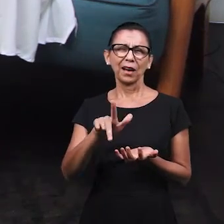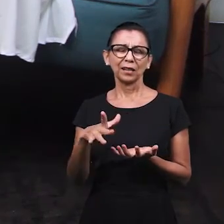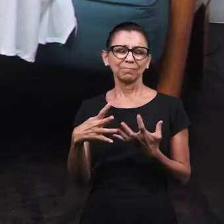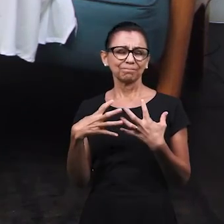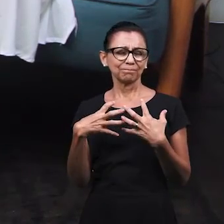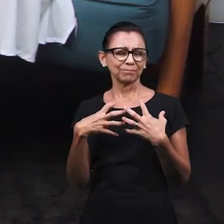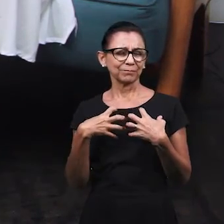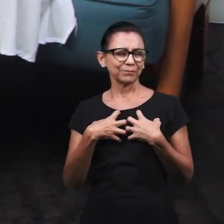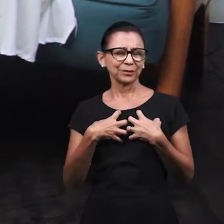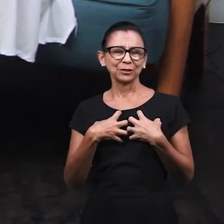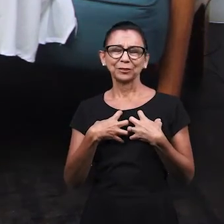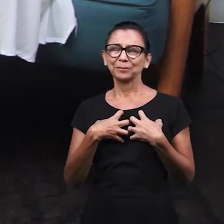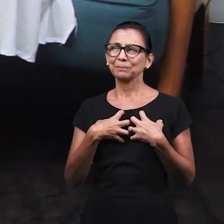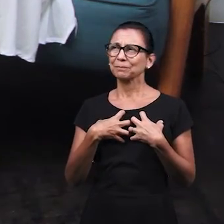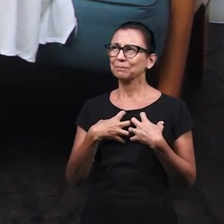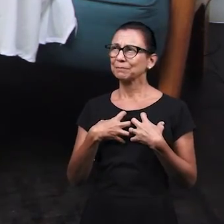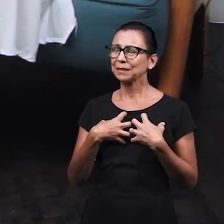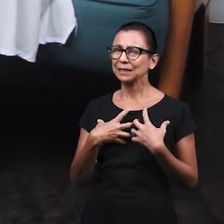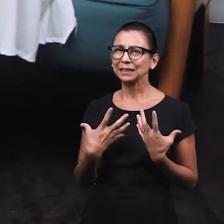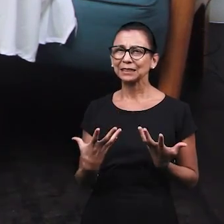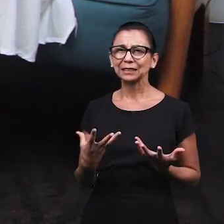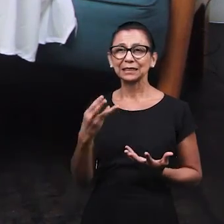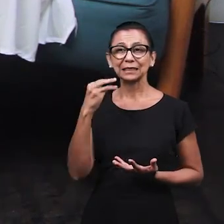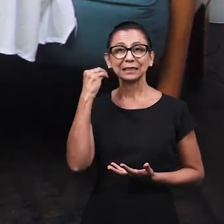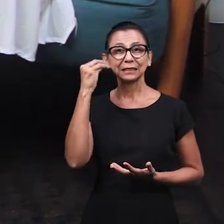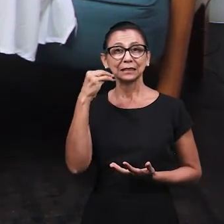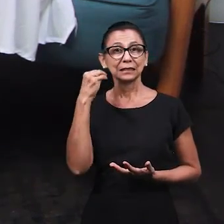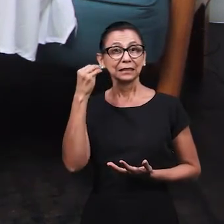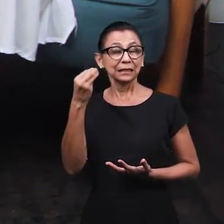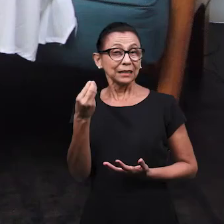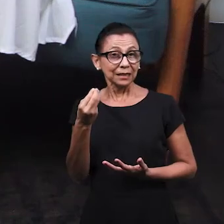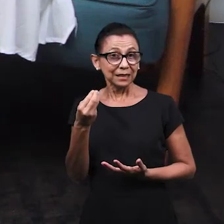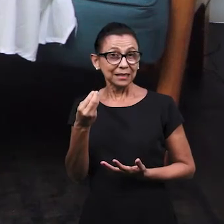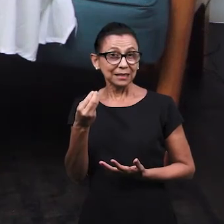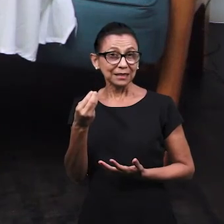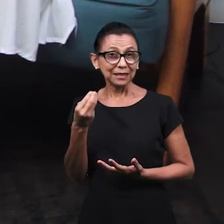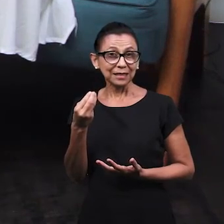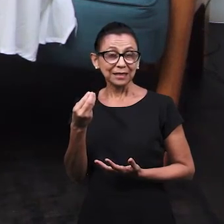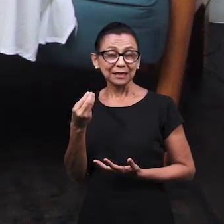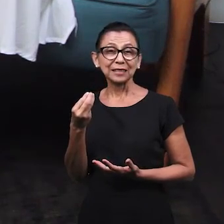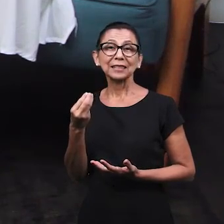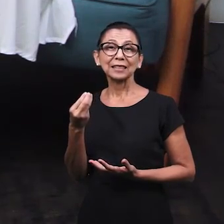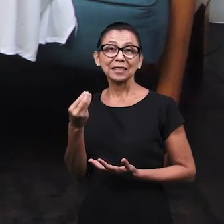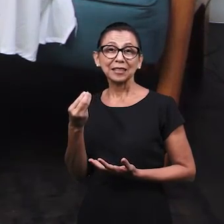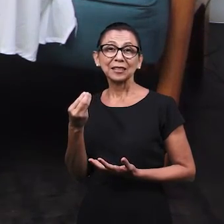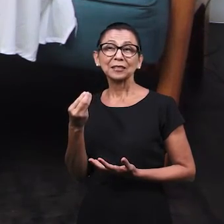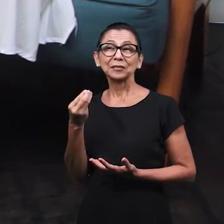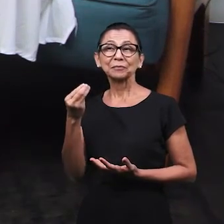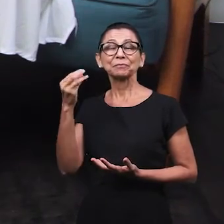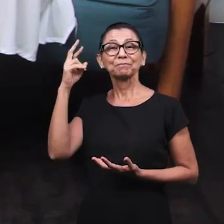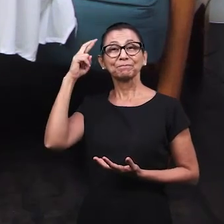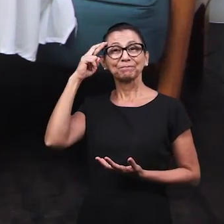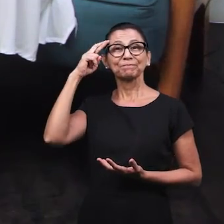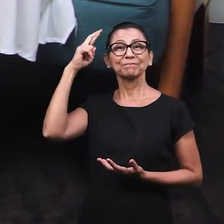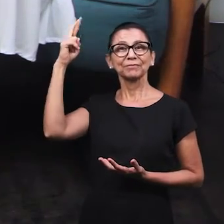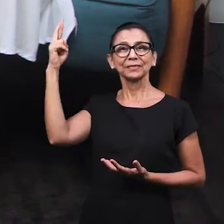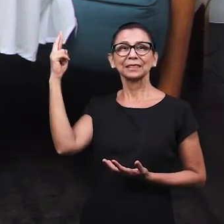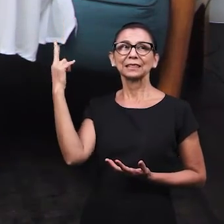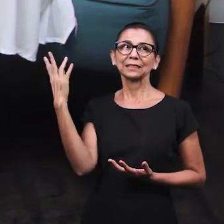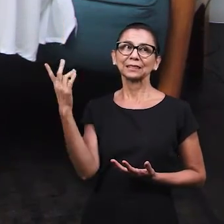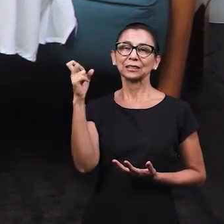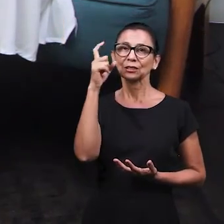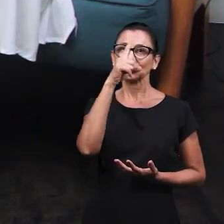de sensações, de experiências com o Senhor, que é muito difícil a gente